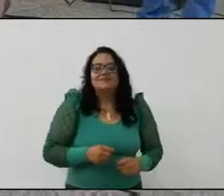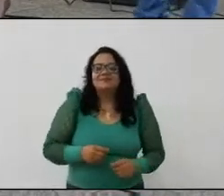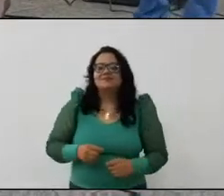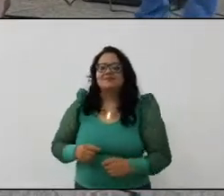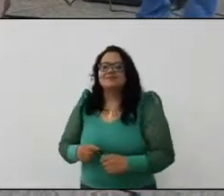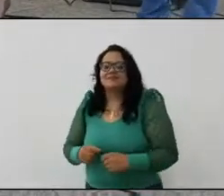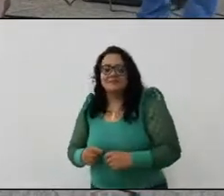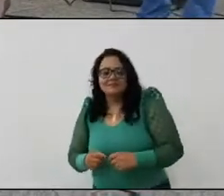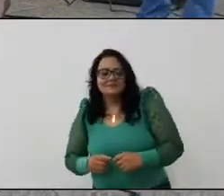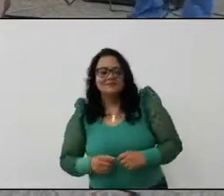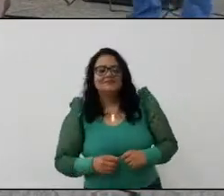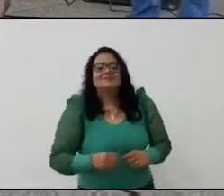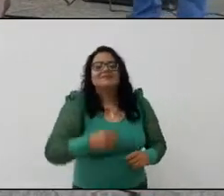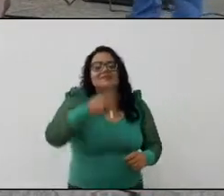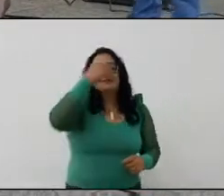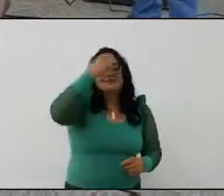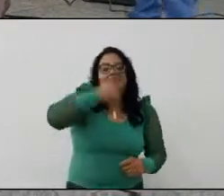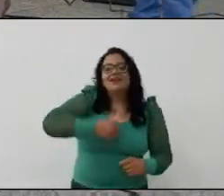Declare ao Senhor.